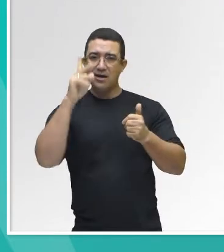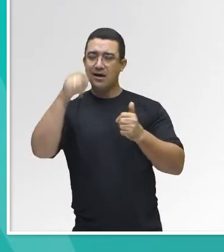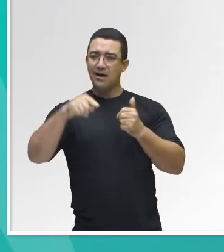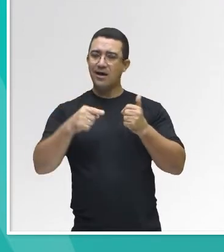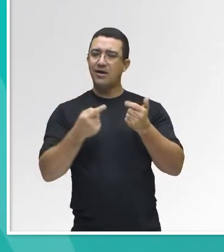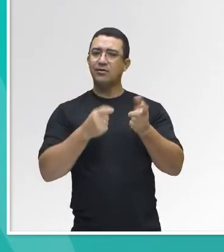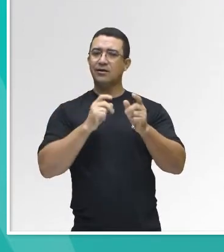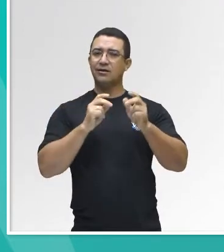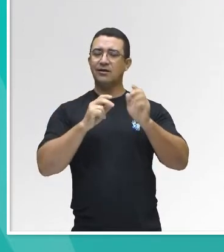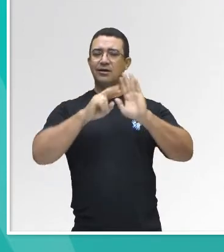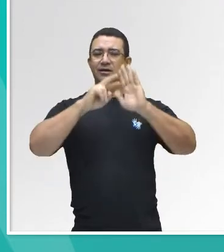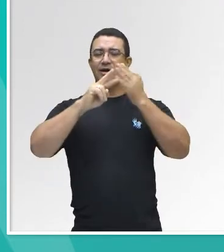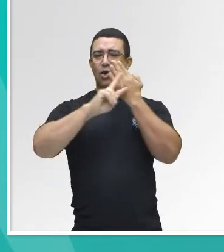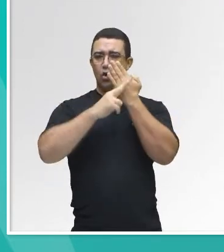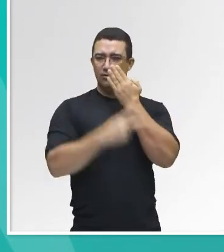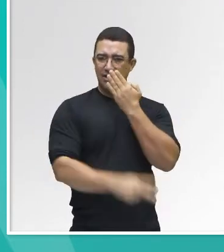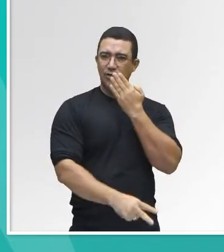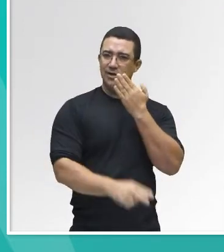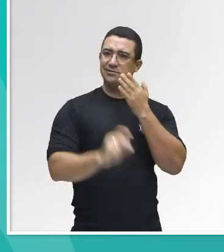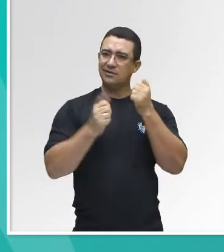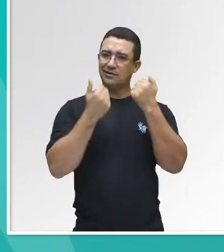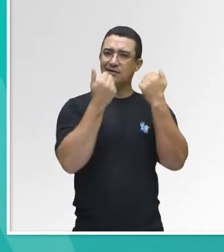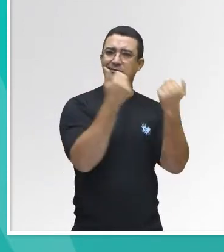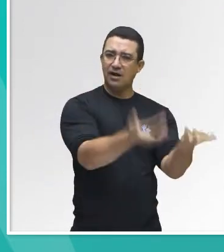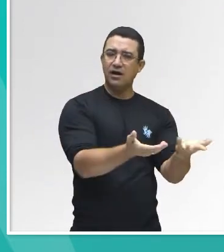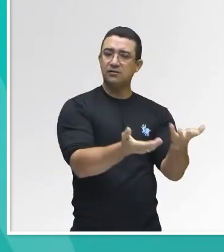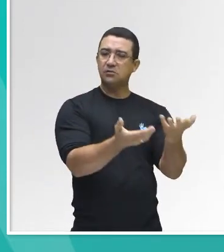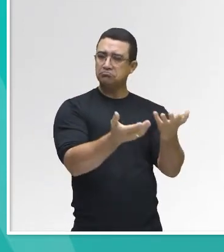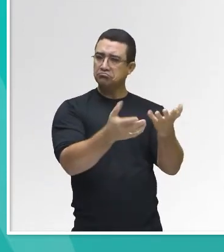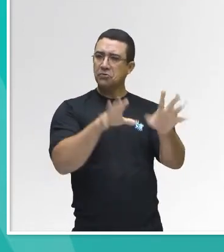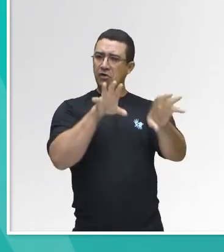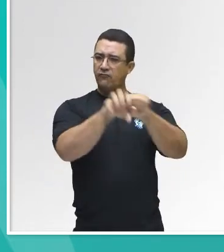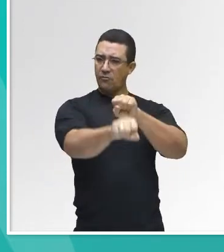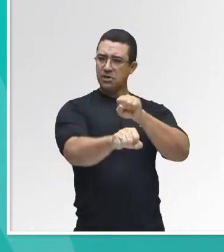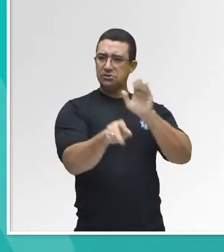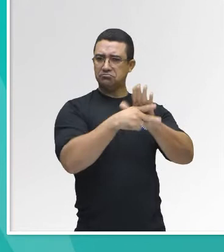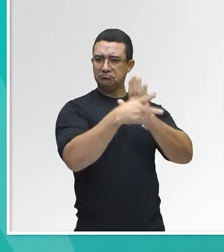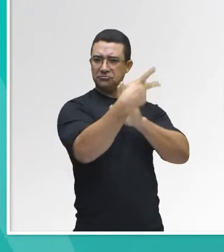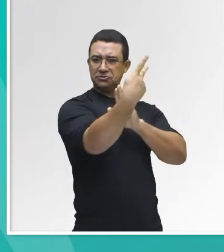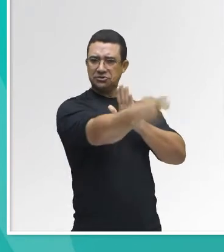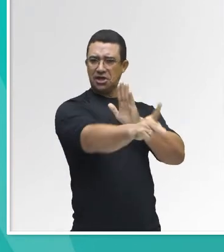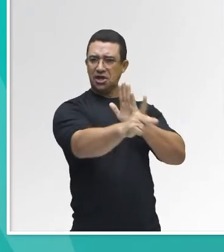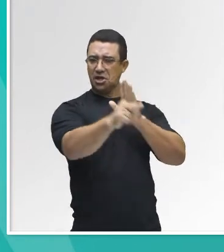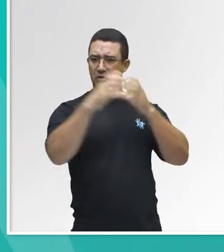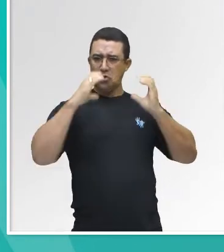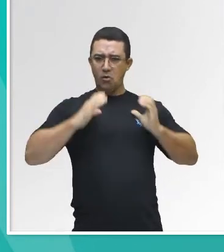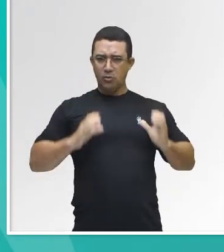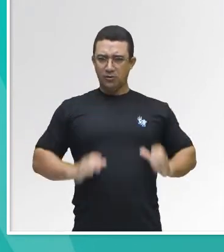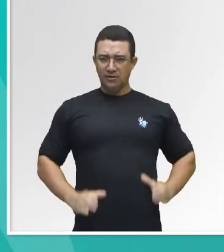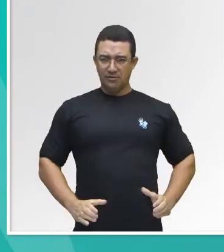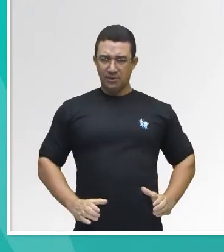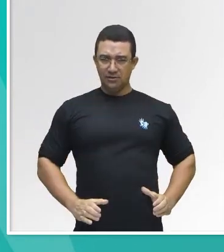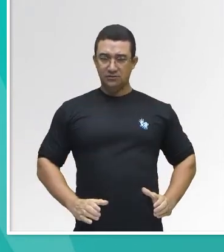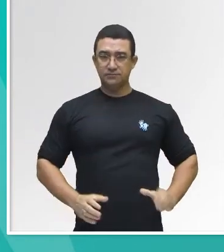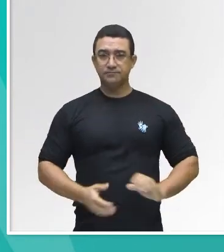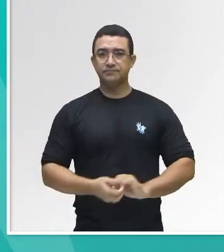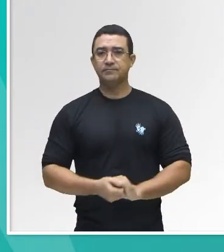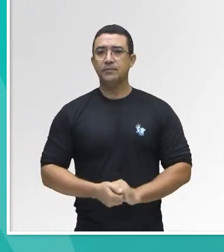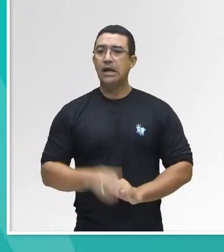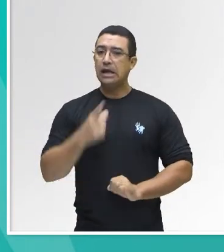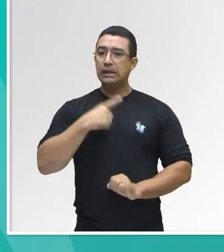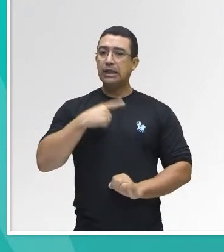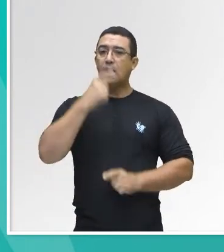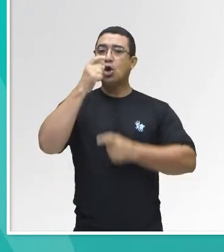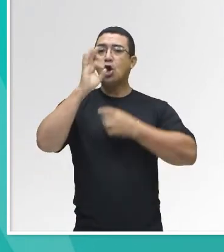que favorecem a formação do caráter. Então, nesse tipo aqui, aqui eu tenho um